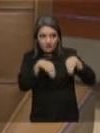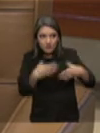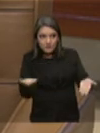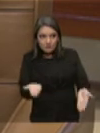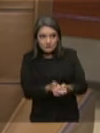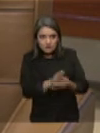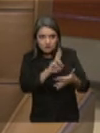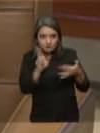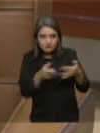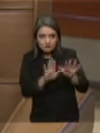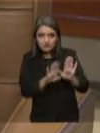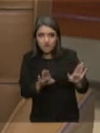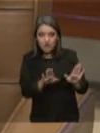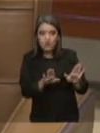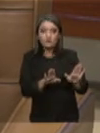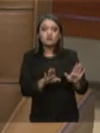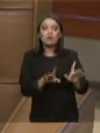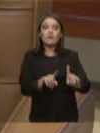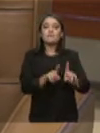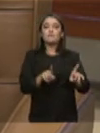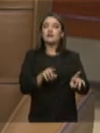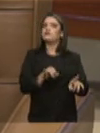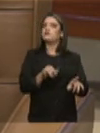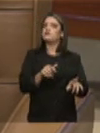se não houver uma compreensão